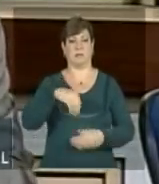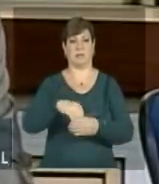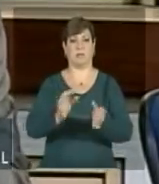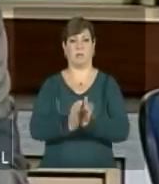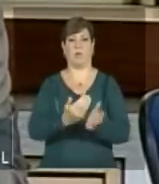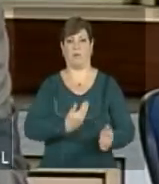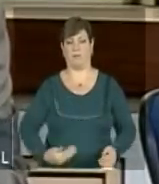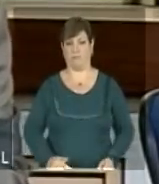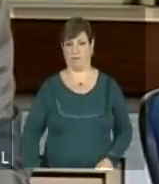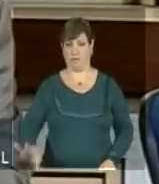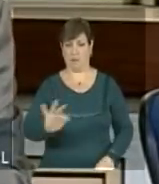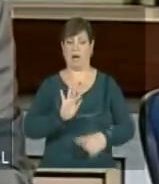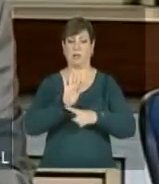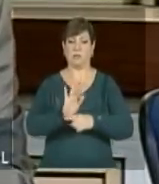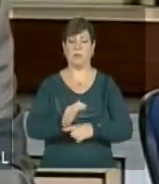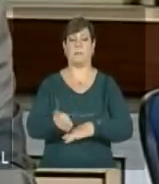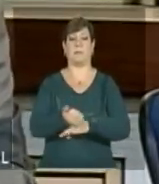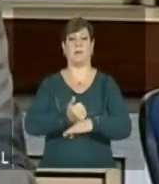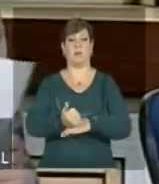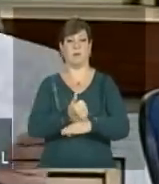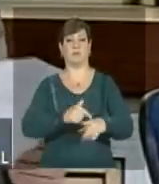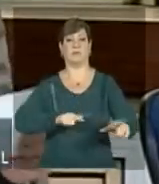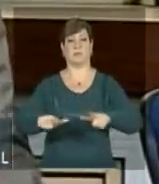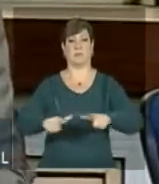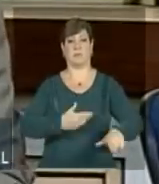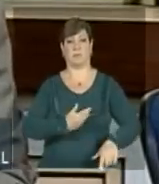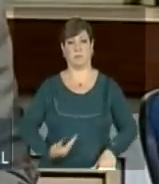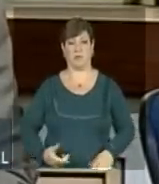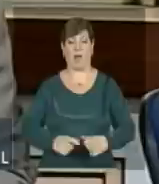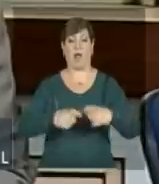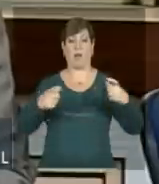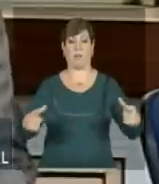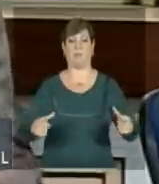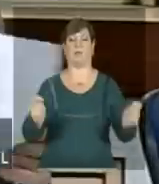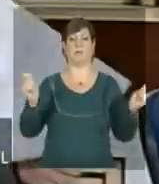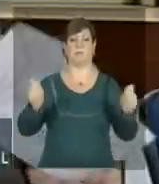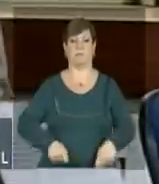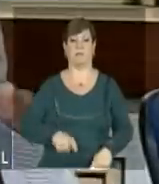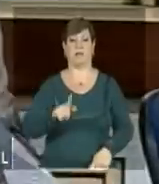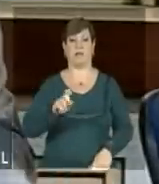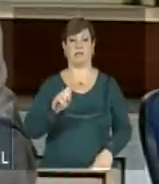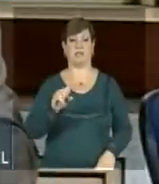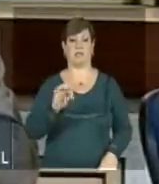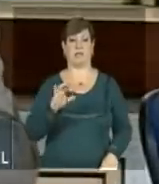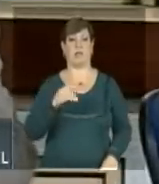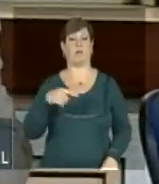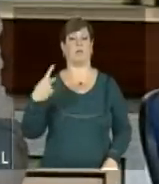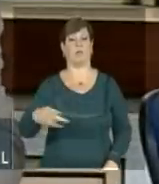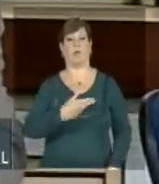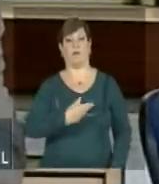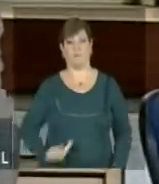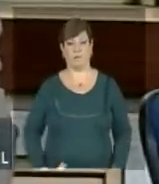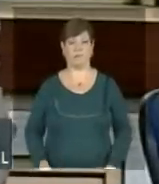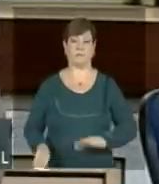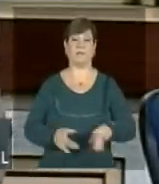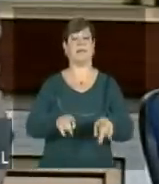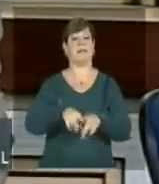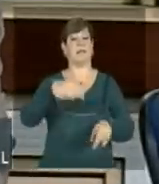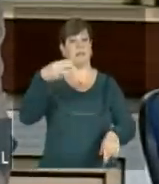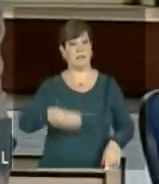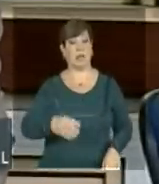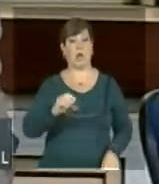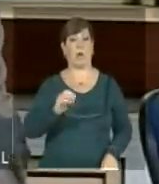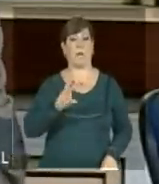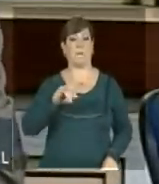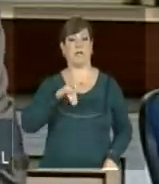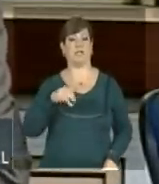contribuindo para a melhoria do serviço público, para aumentar a capacidade de gestão do governo. E um terceiro objetivo, de